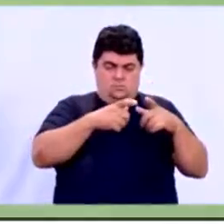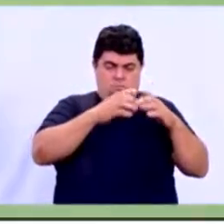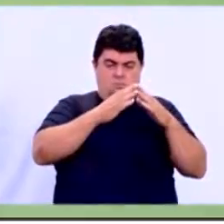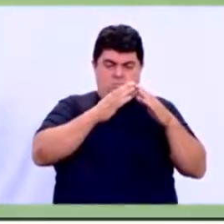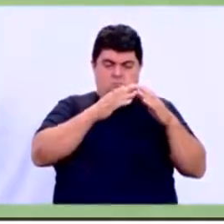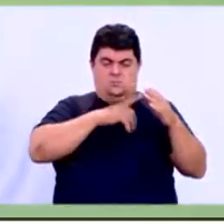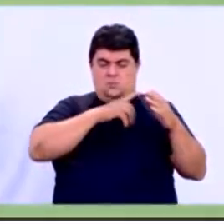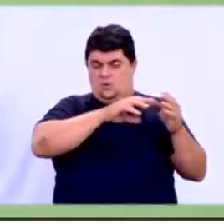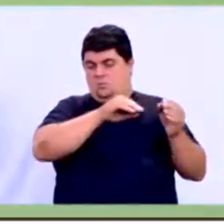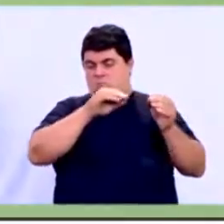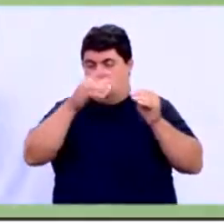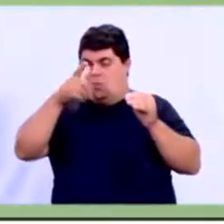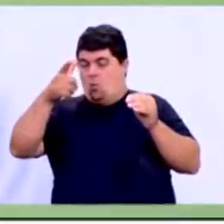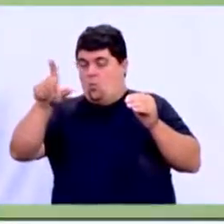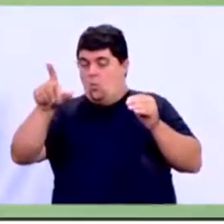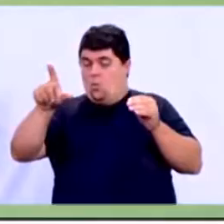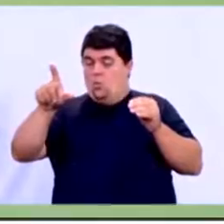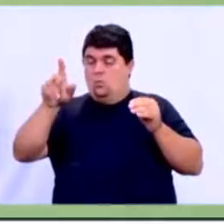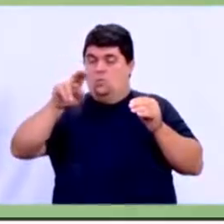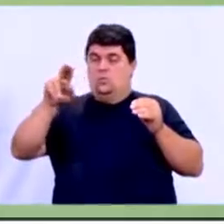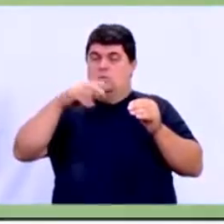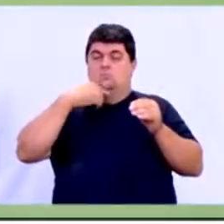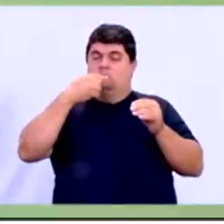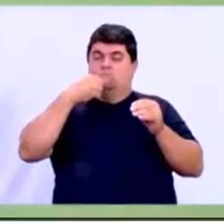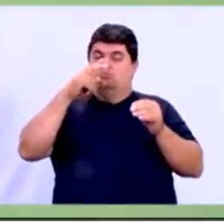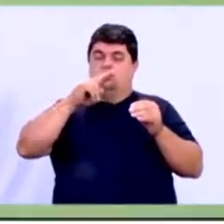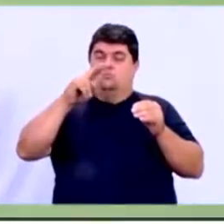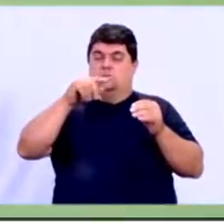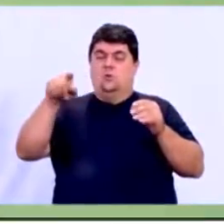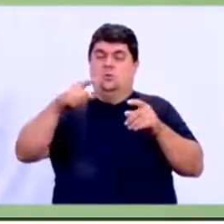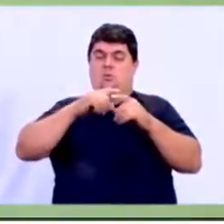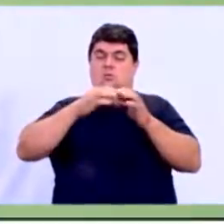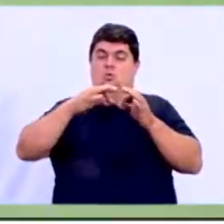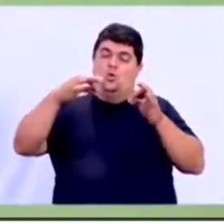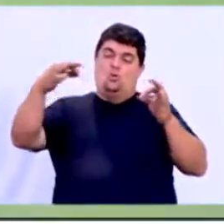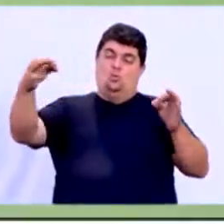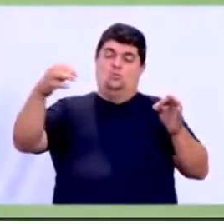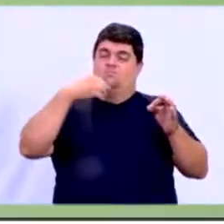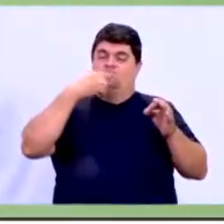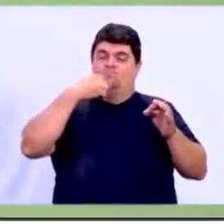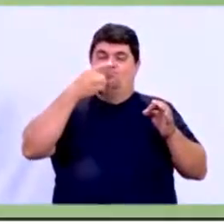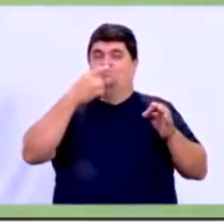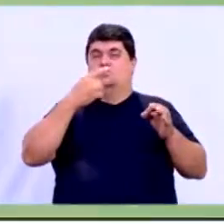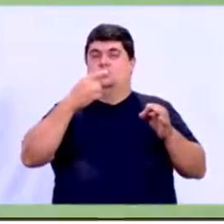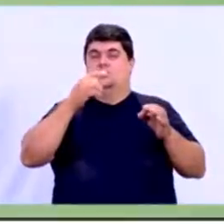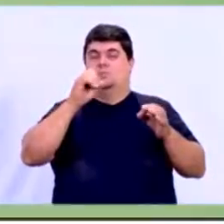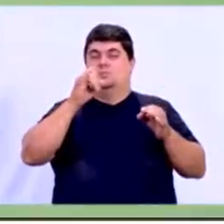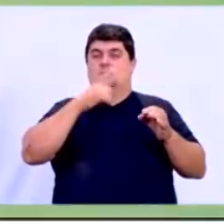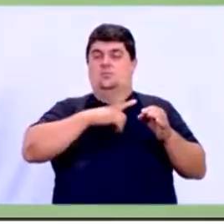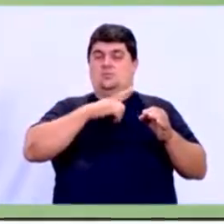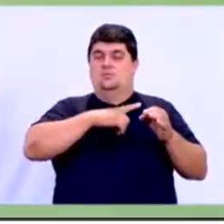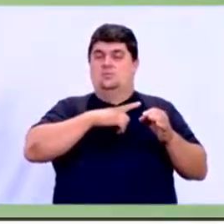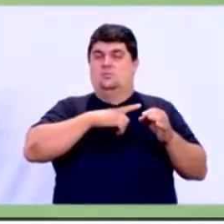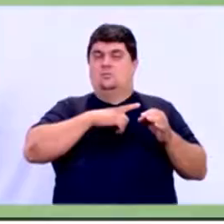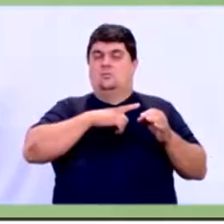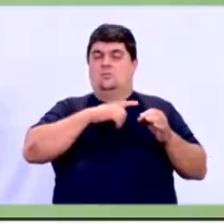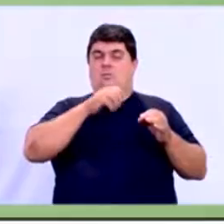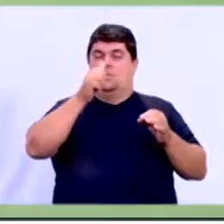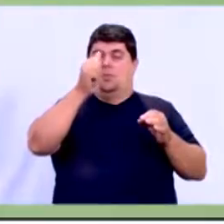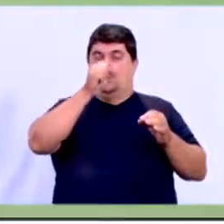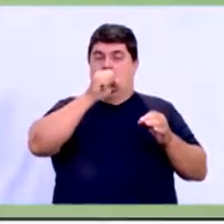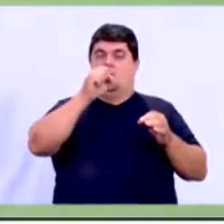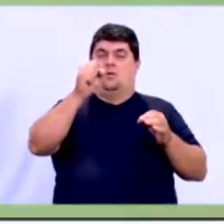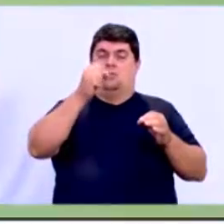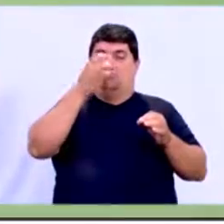Então, e ela não pode ser controlada pela empresa. Então, a oportunidade são as variáveis existentes na